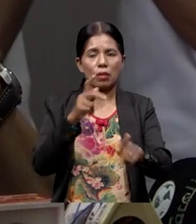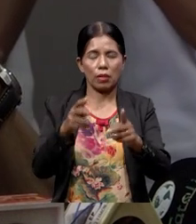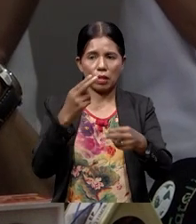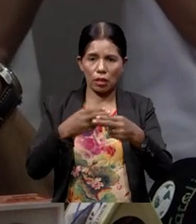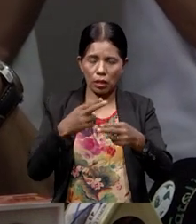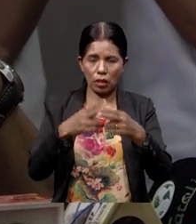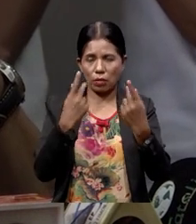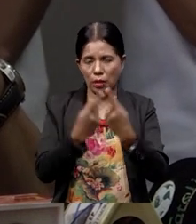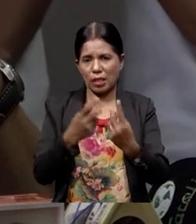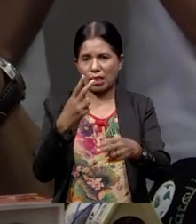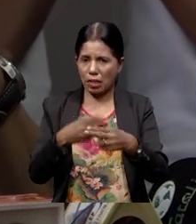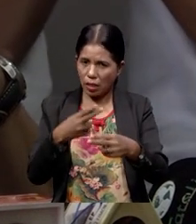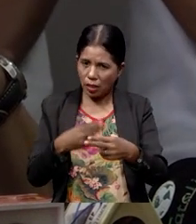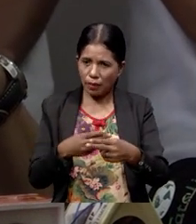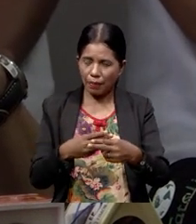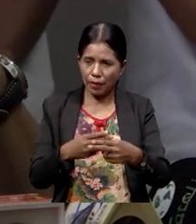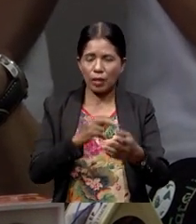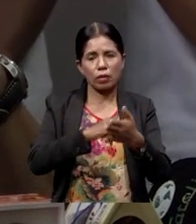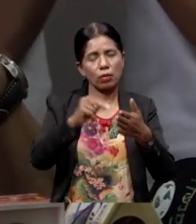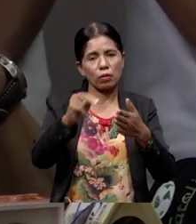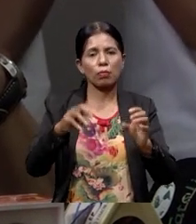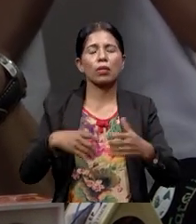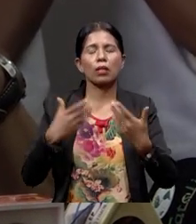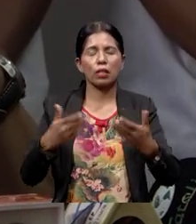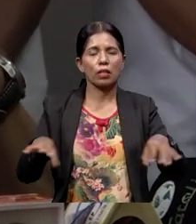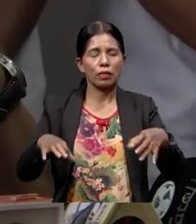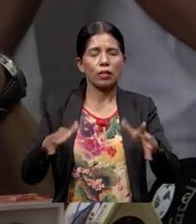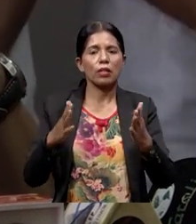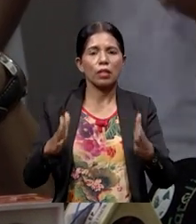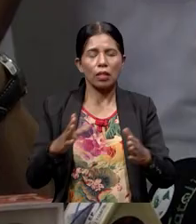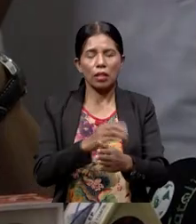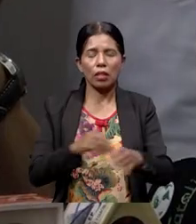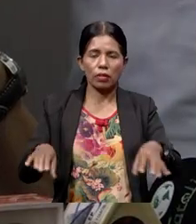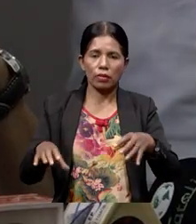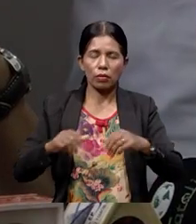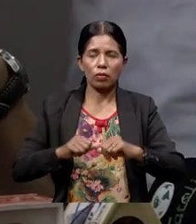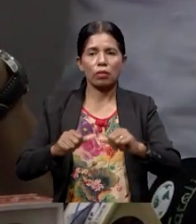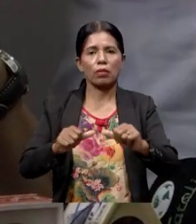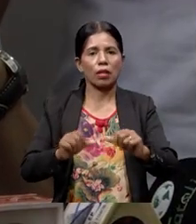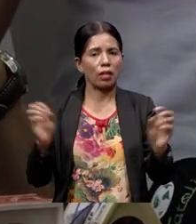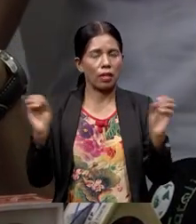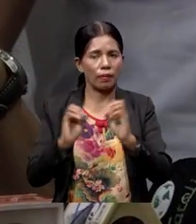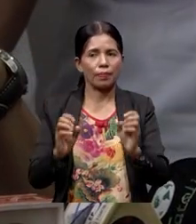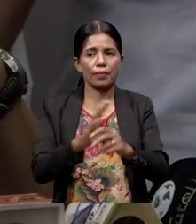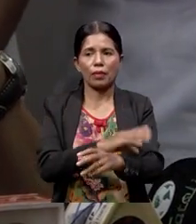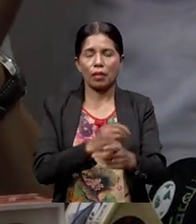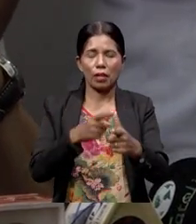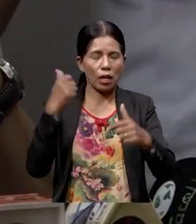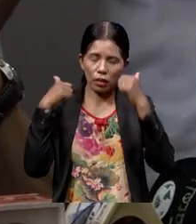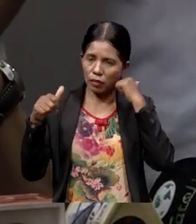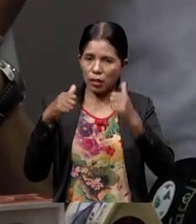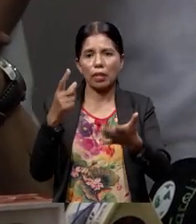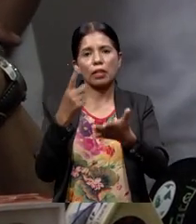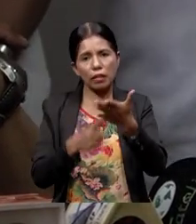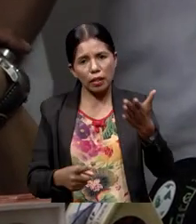empresa nenaran, número empregado hira, empresa ativo calativo, empresa área e minha atividade área